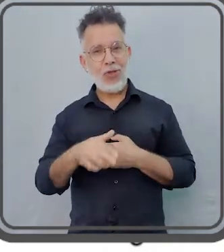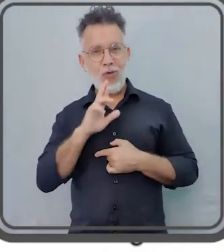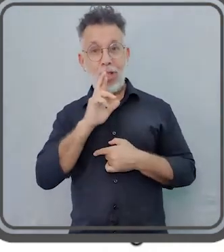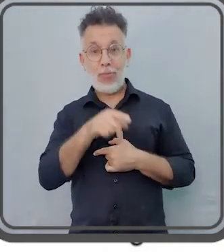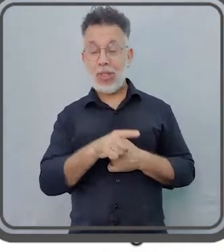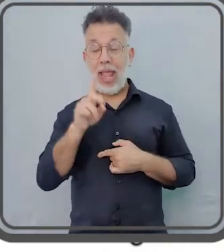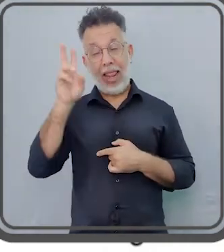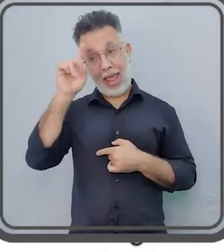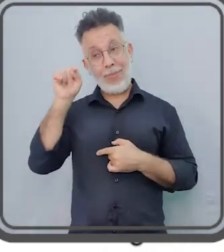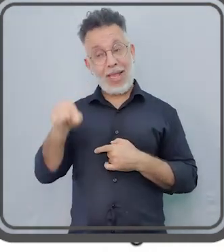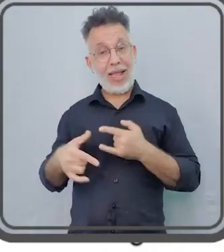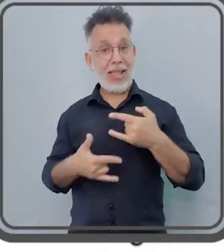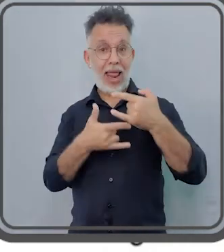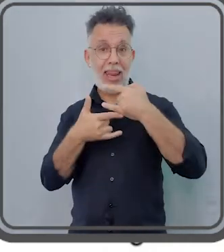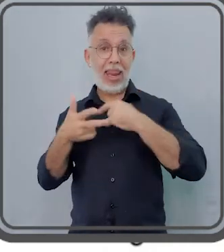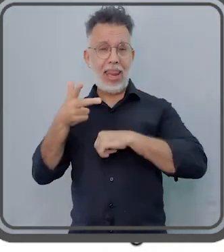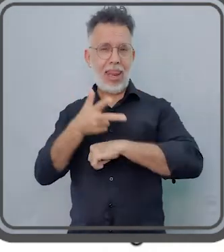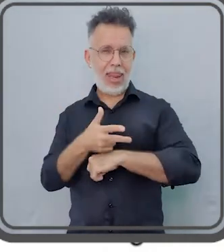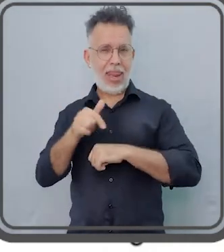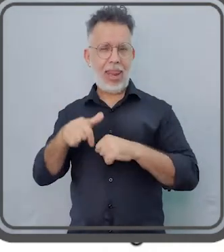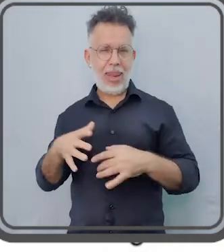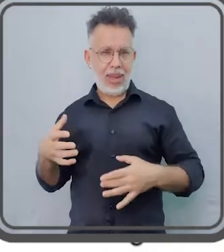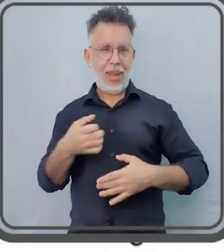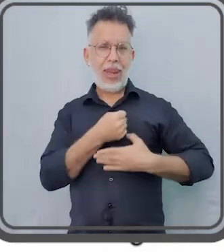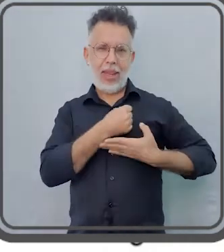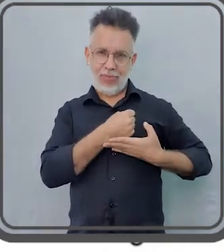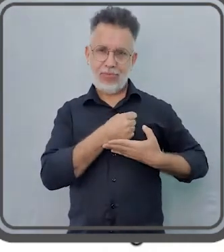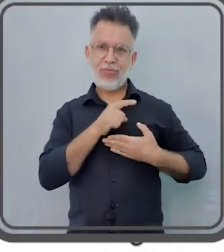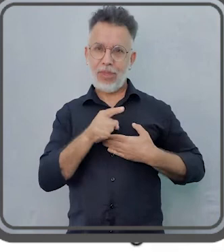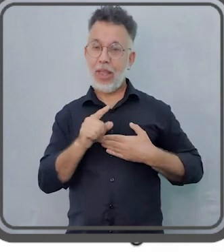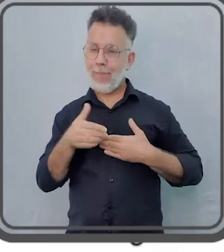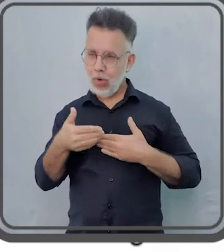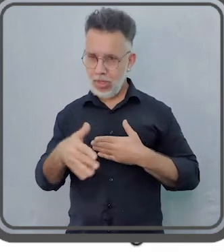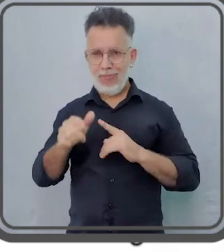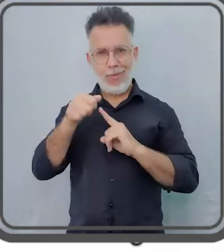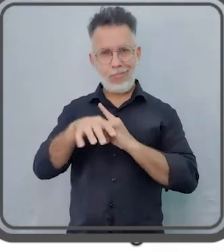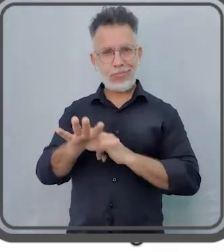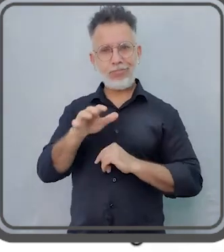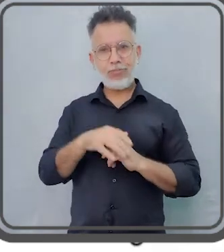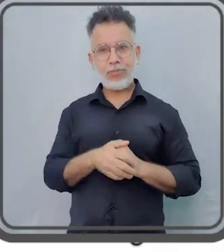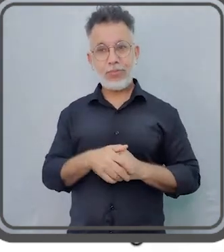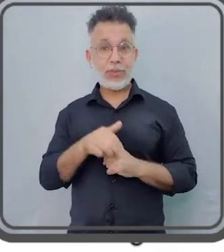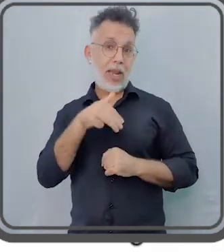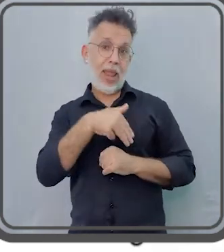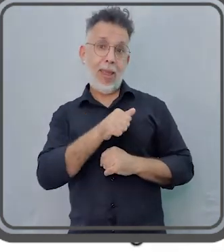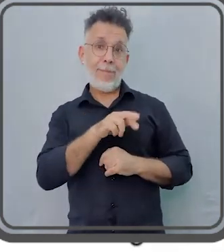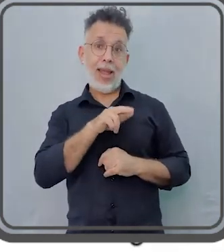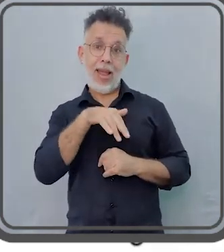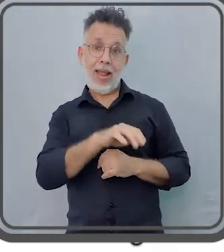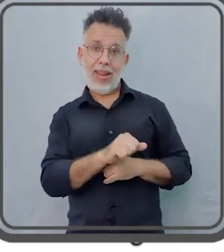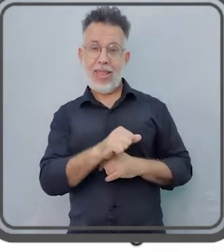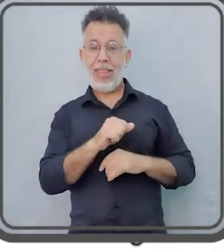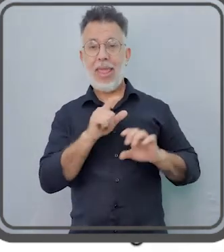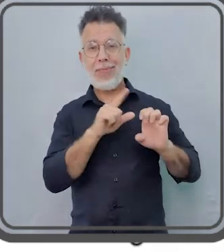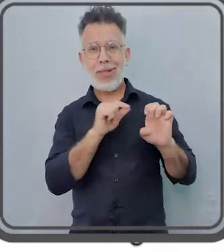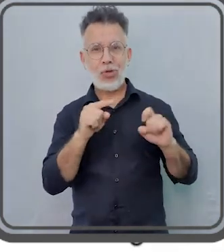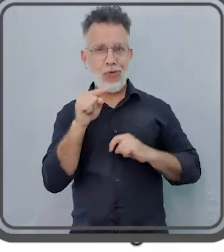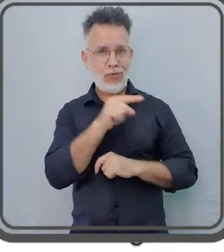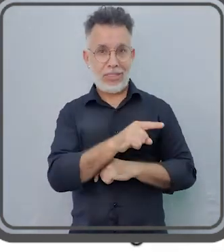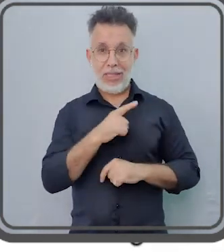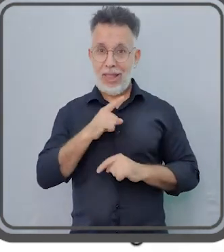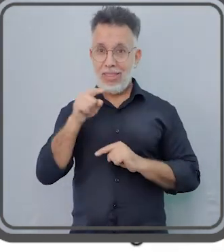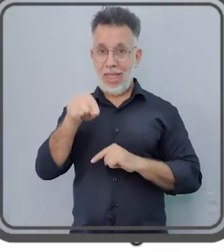salva. Vamos passar este conteúdo adiante. E Marina empreendedora, você que está aí, né, numa